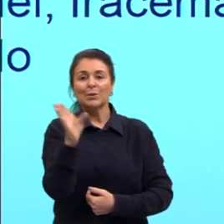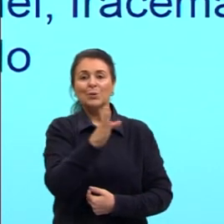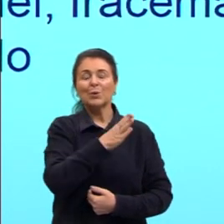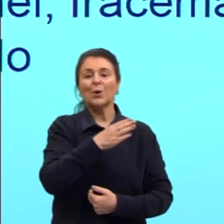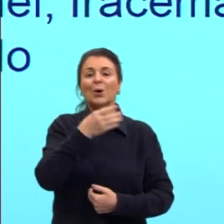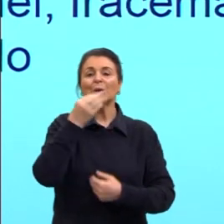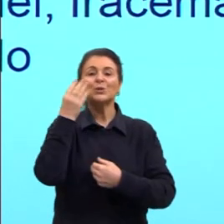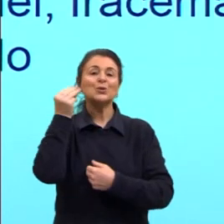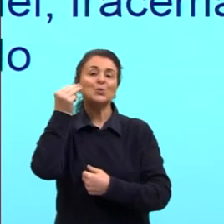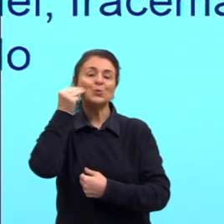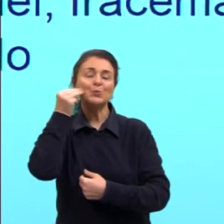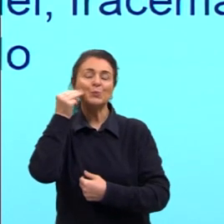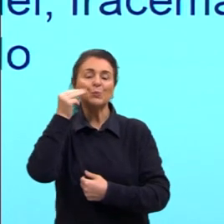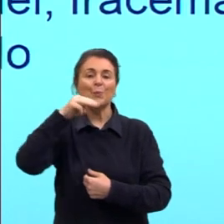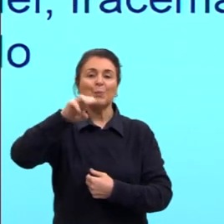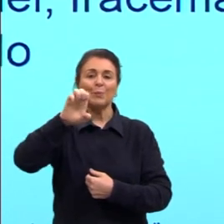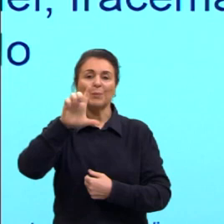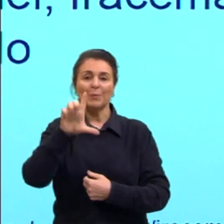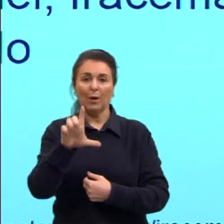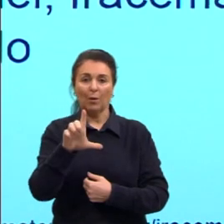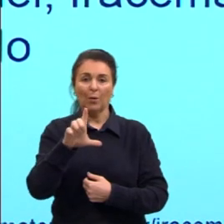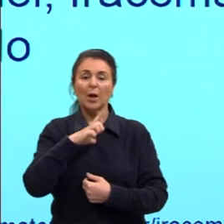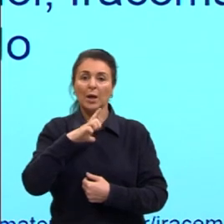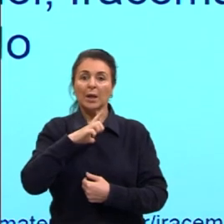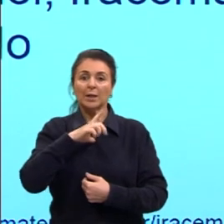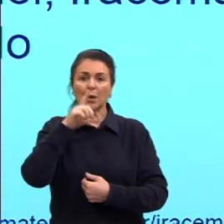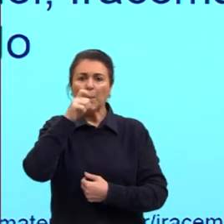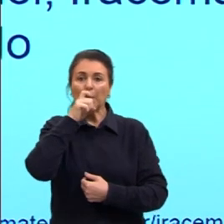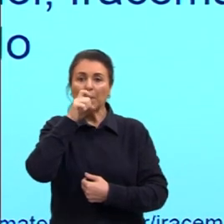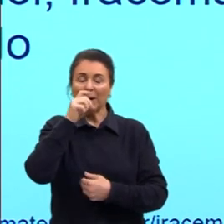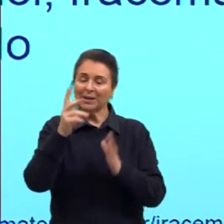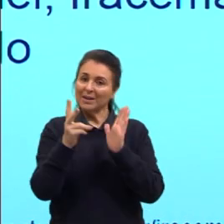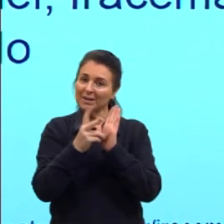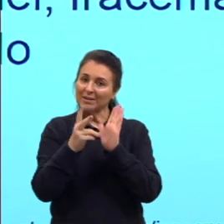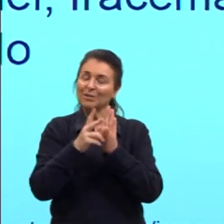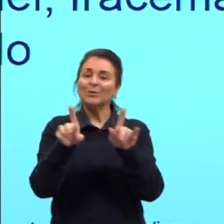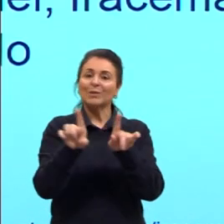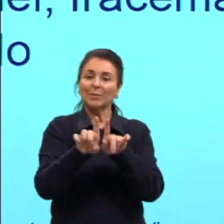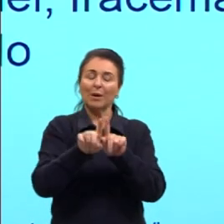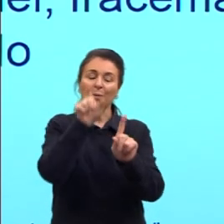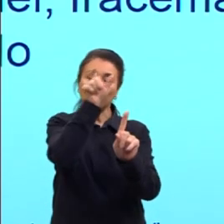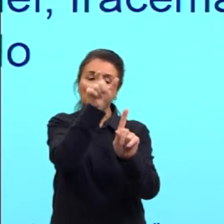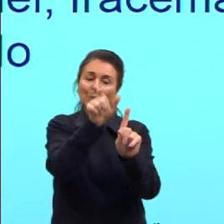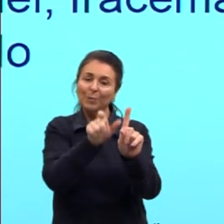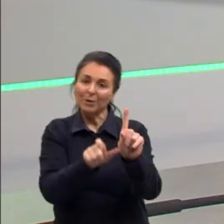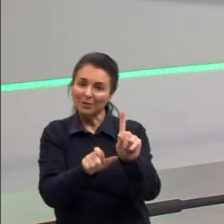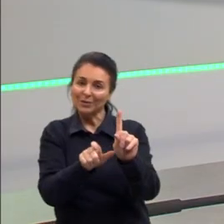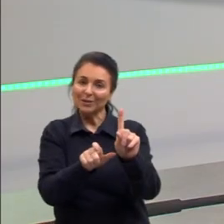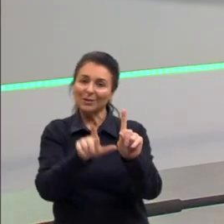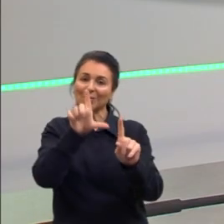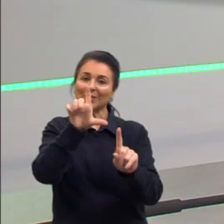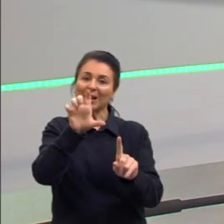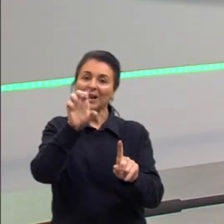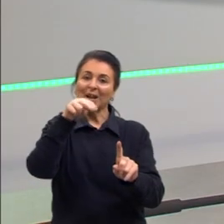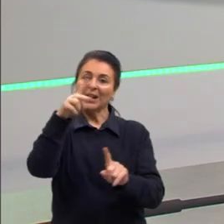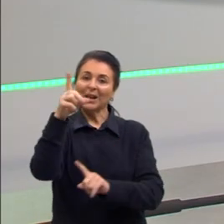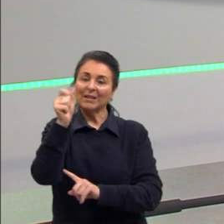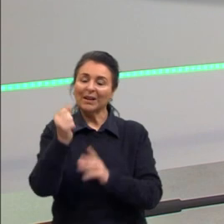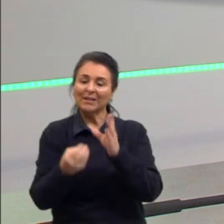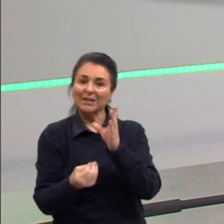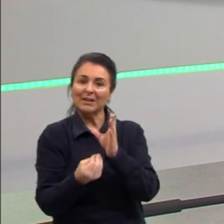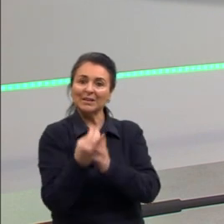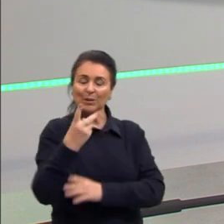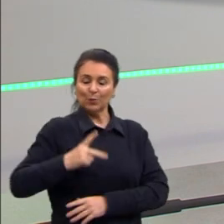tem aqui dentro desse romance essa personificação do da lenda né da criação